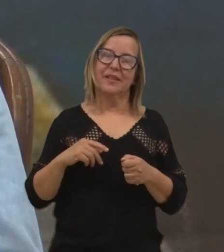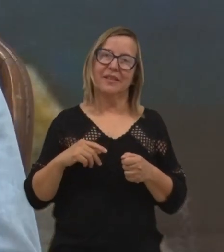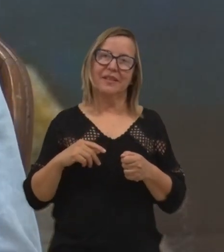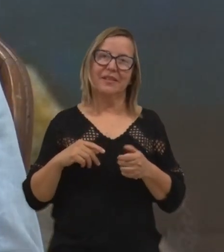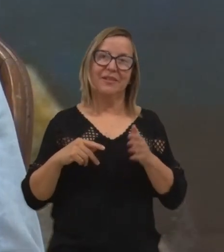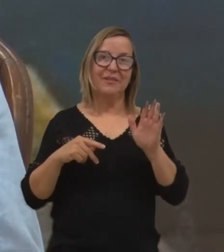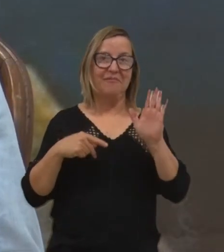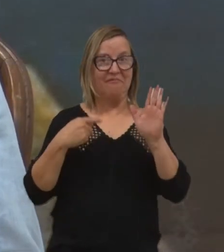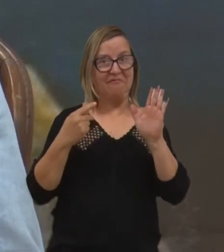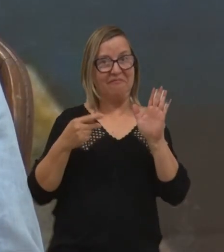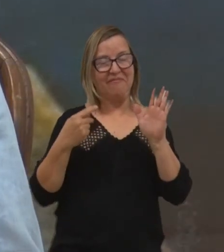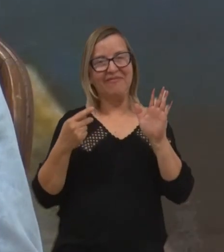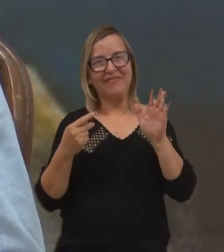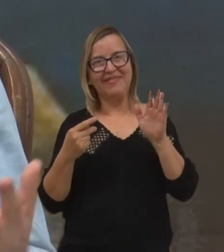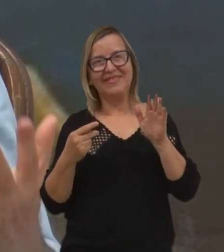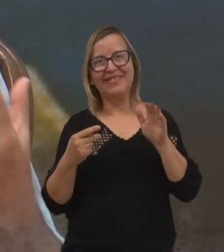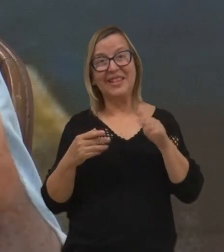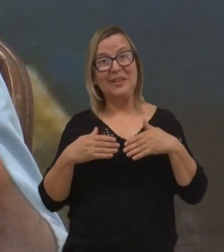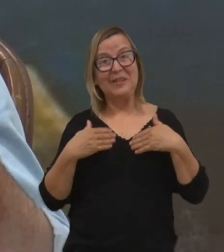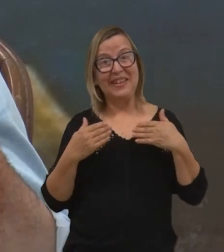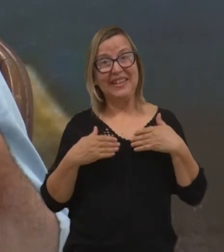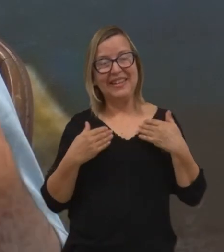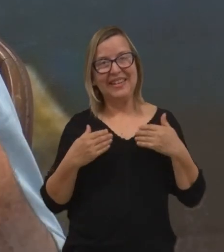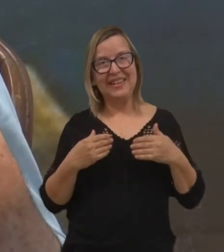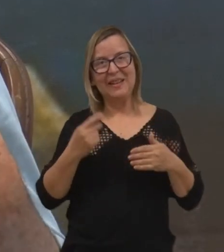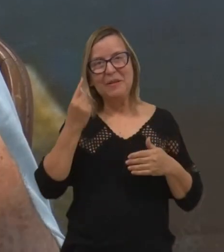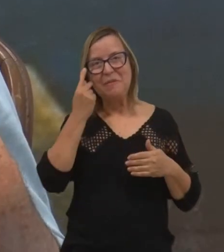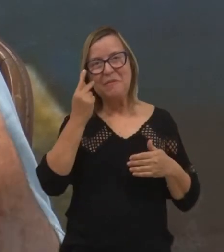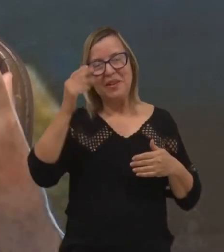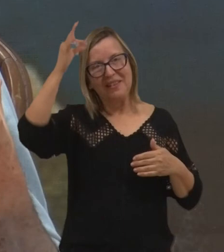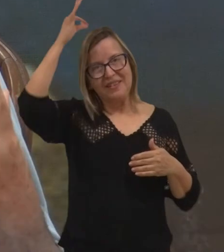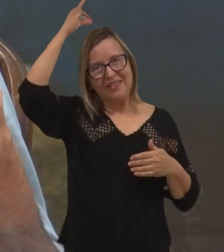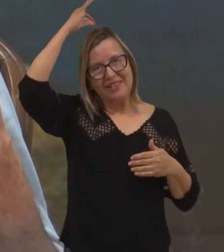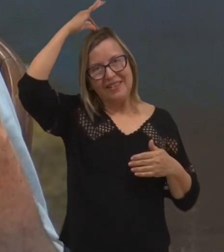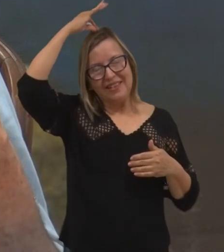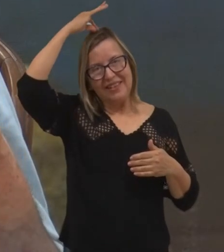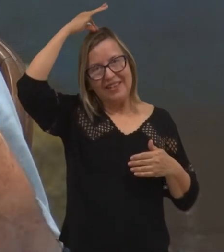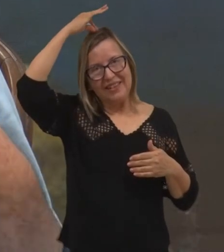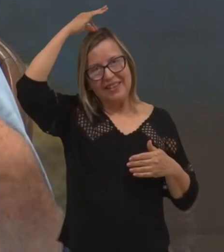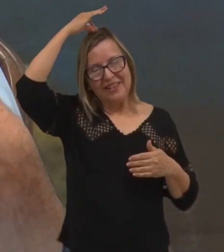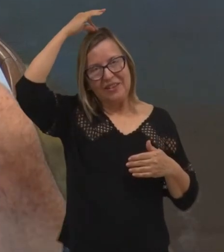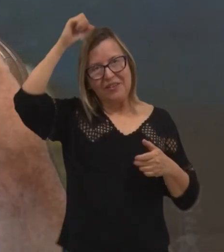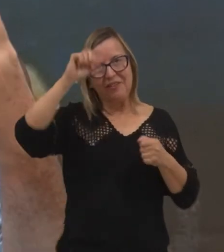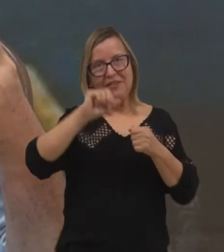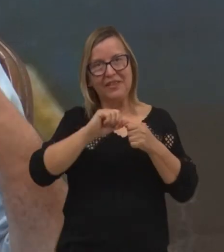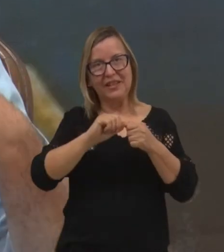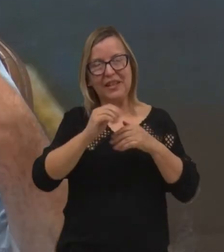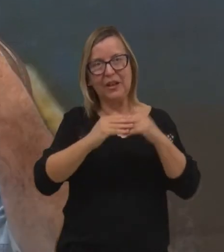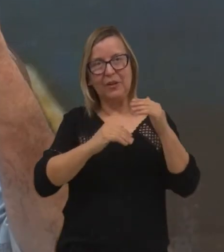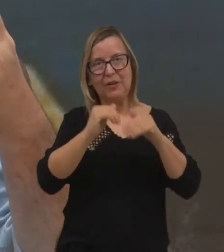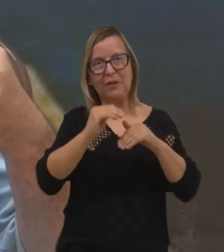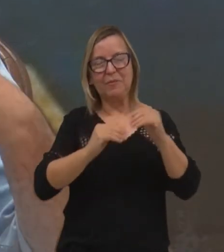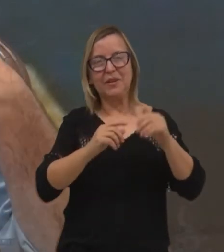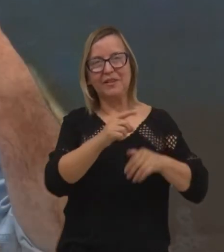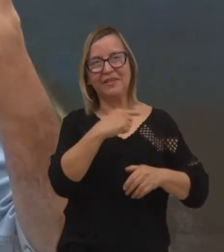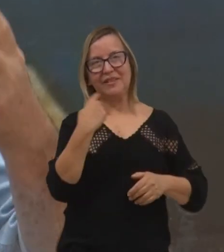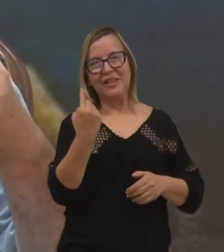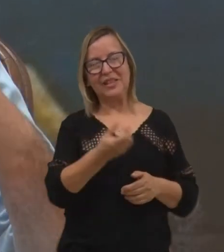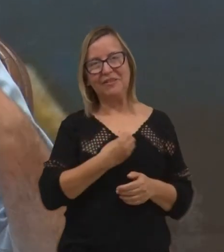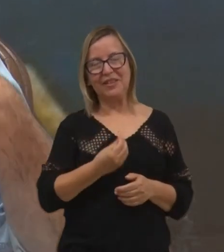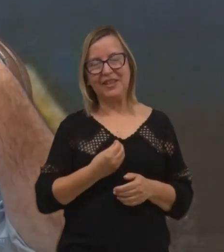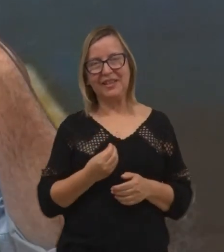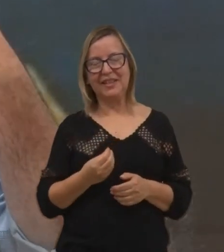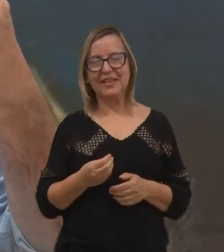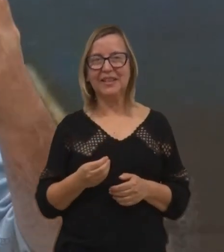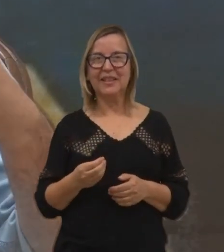desprendimento, para que Ele mesmo venha trabalhar em cada um de nós, porque quando isso